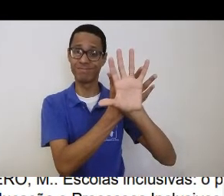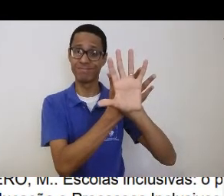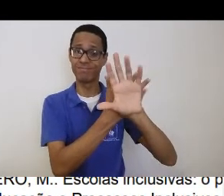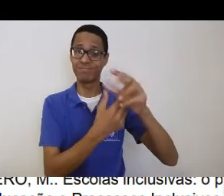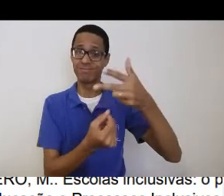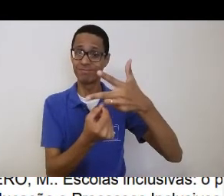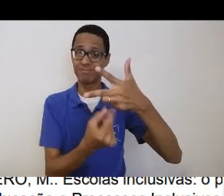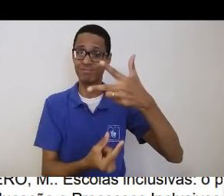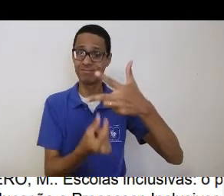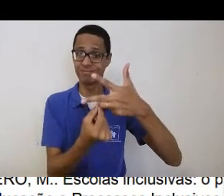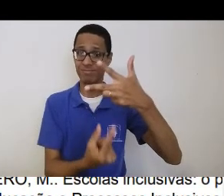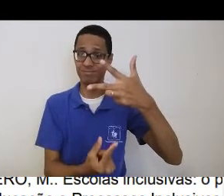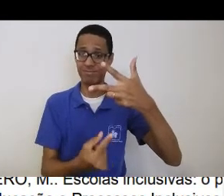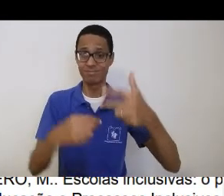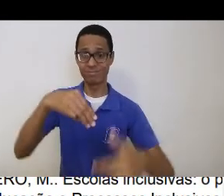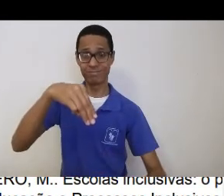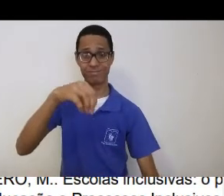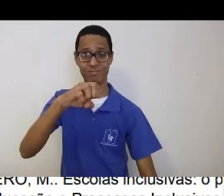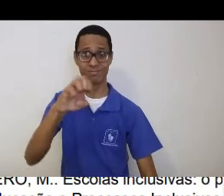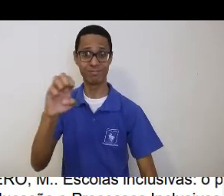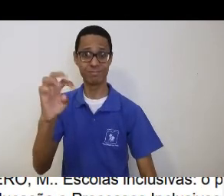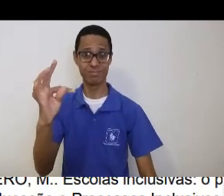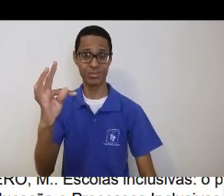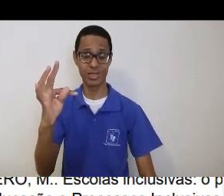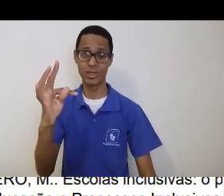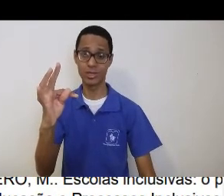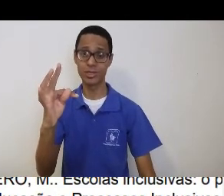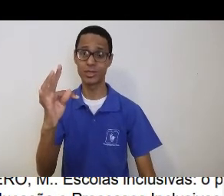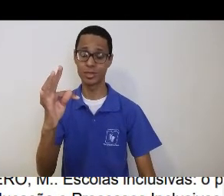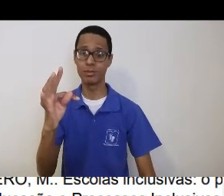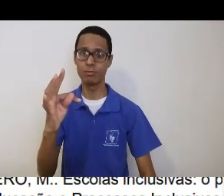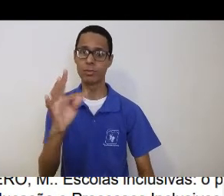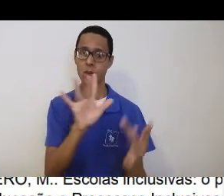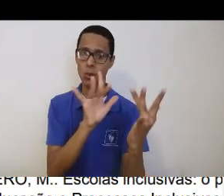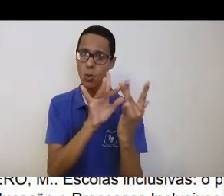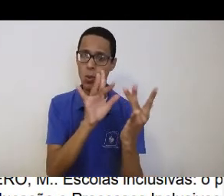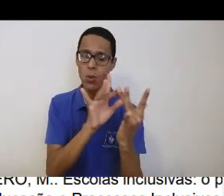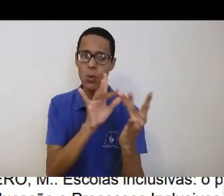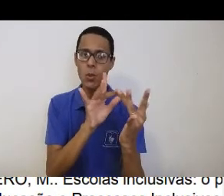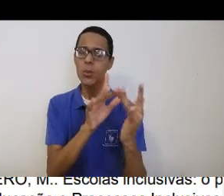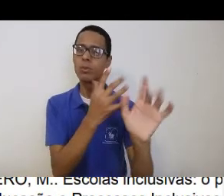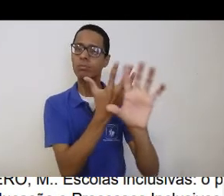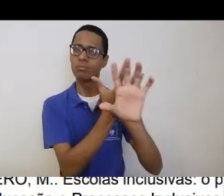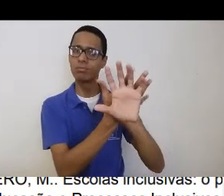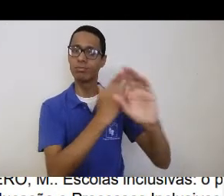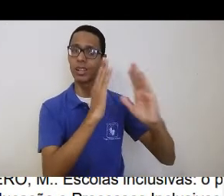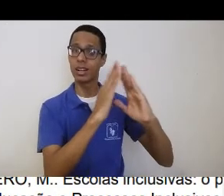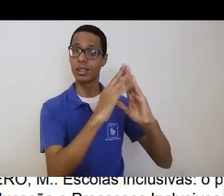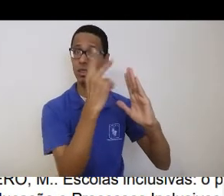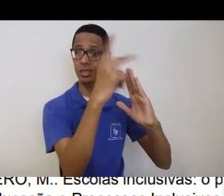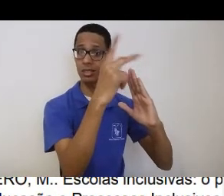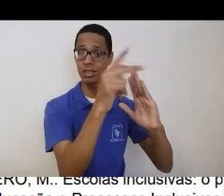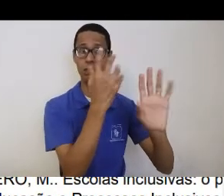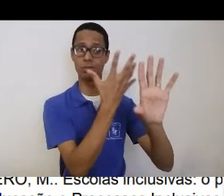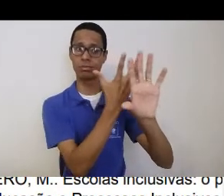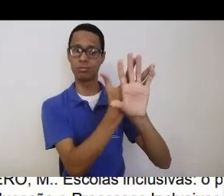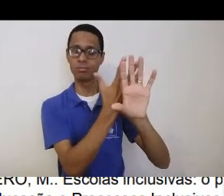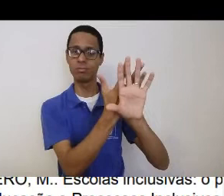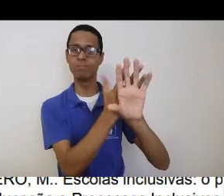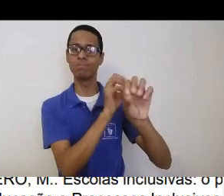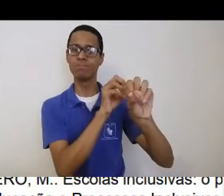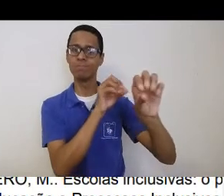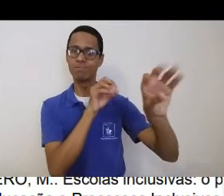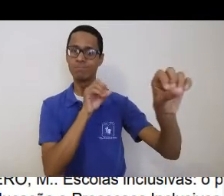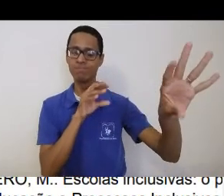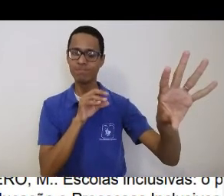dos atendimentos. Nós utilizamos o Google Meet como forma de contato com o aluno para que